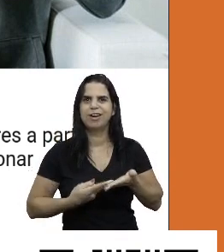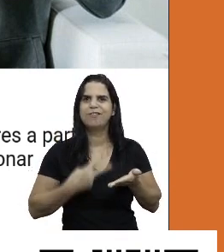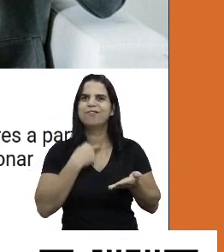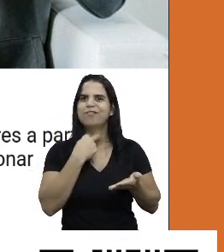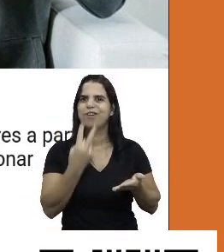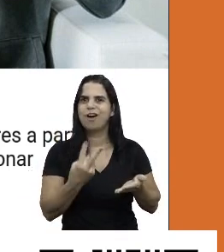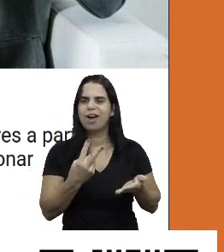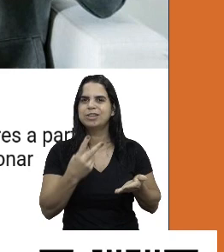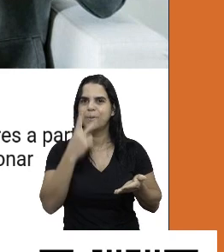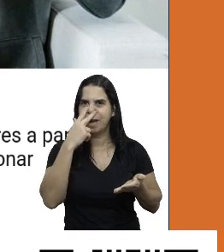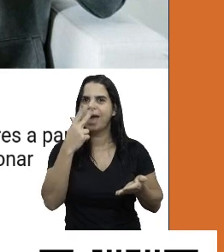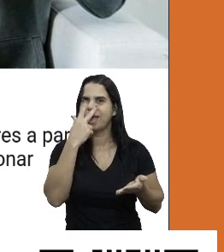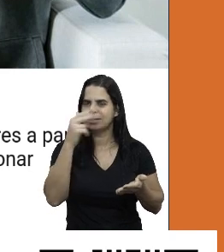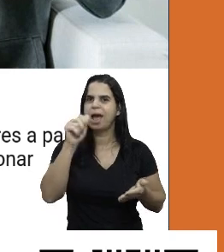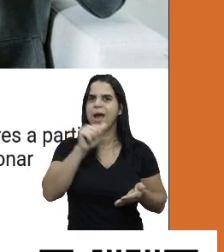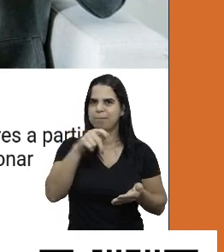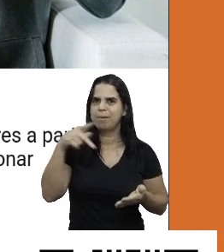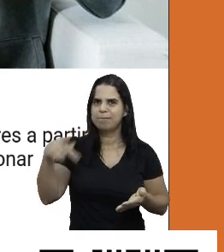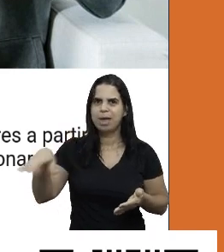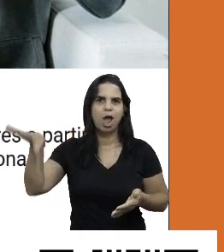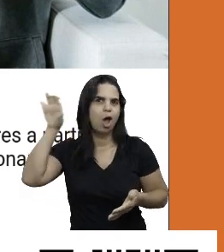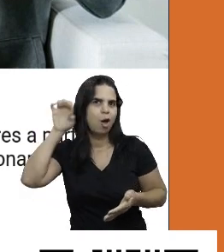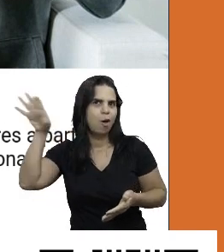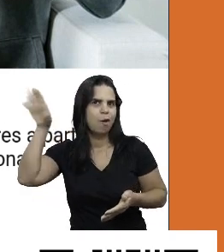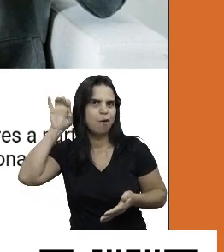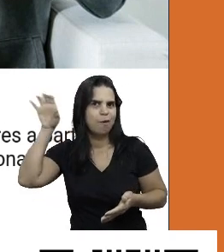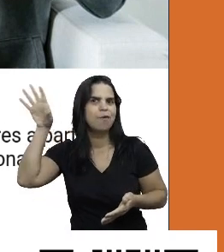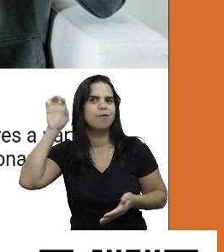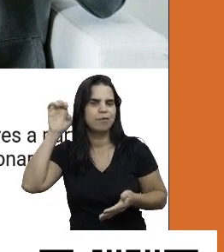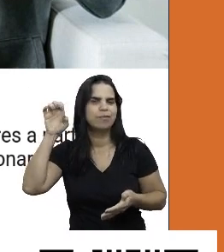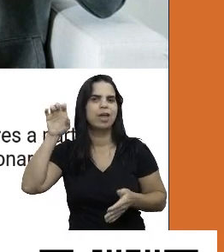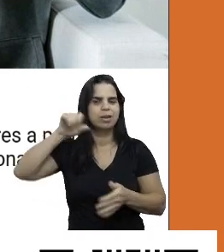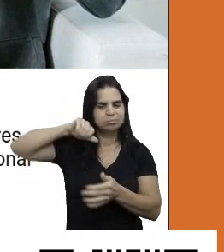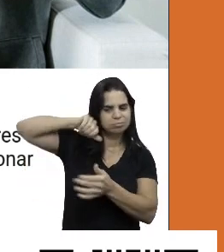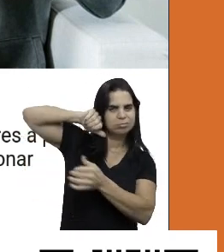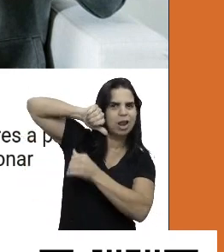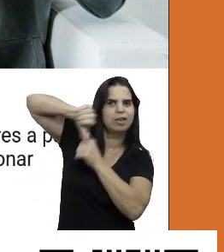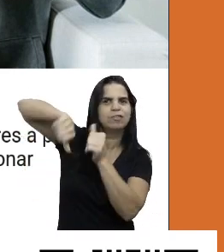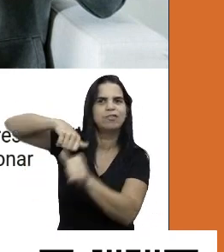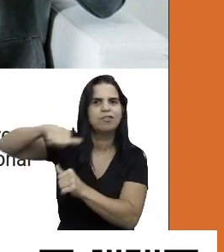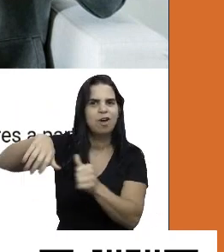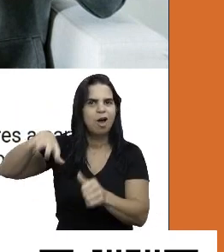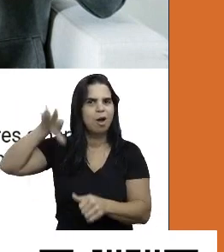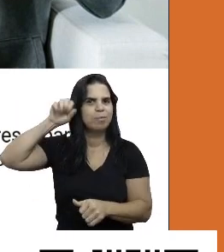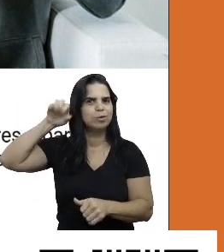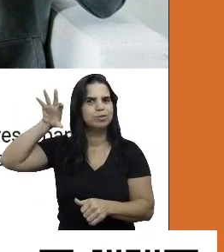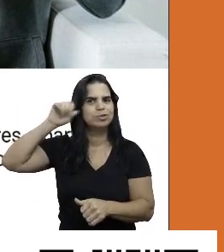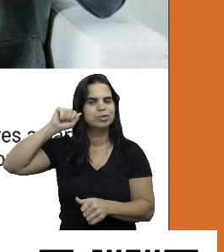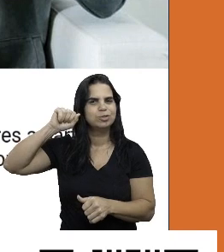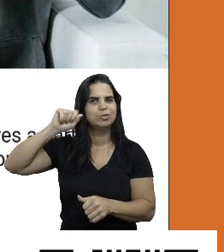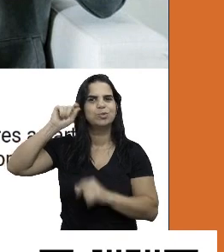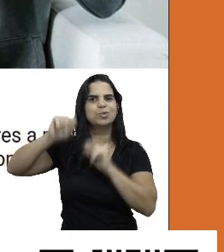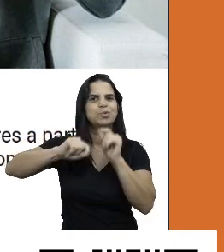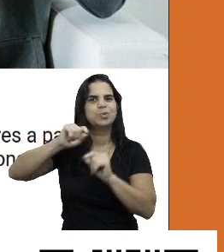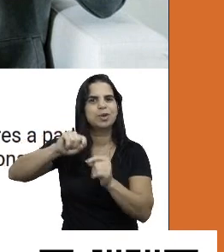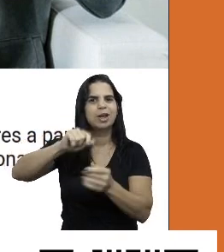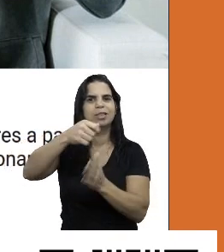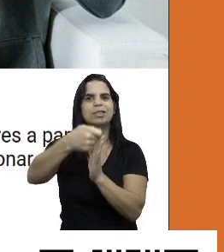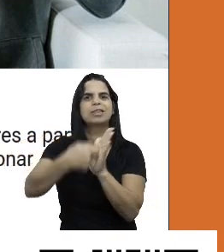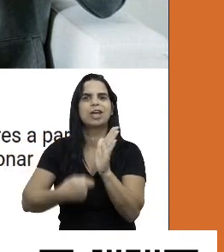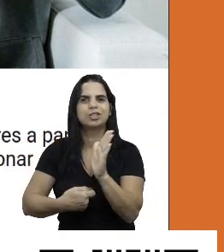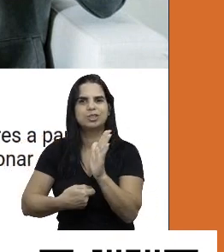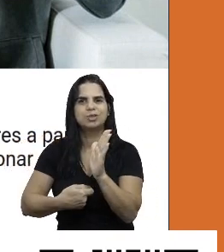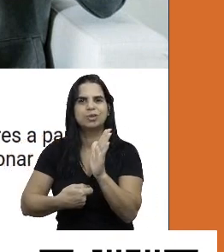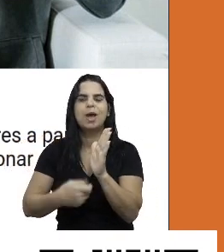ele fica te escutando de fato ele transforma esse som em texto e esse texto vira modelo de oferta então